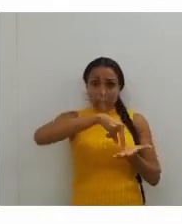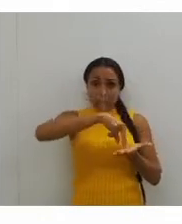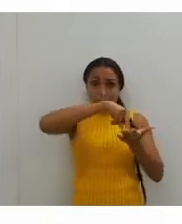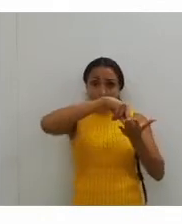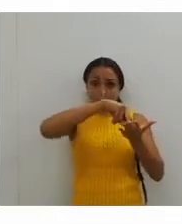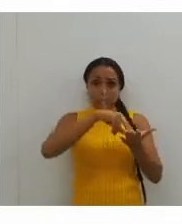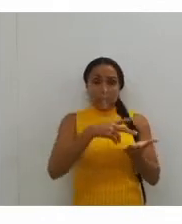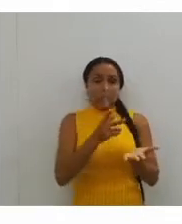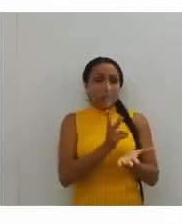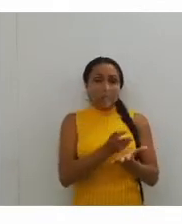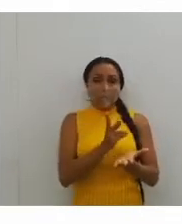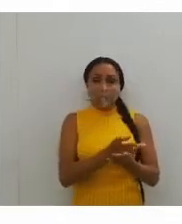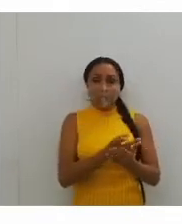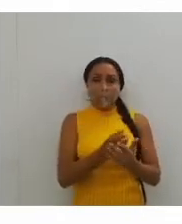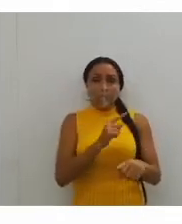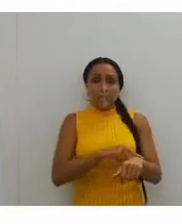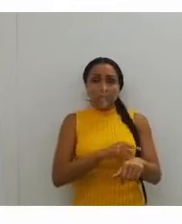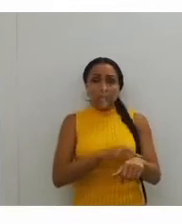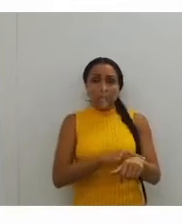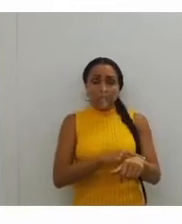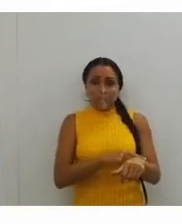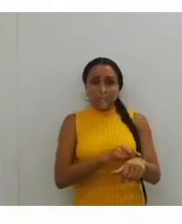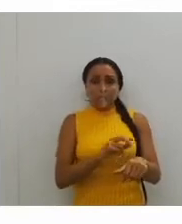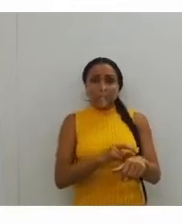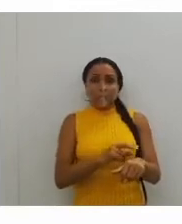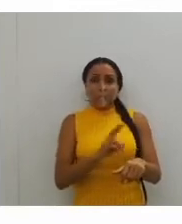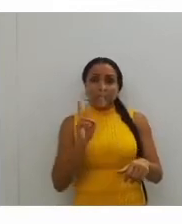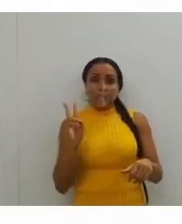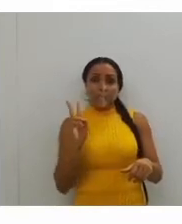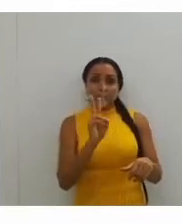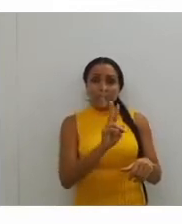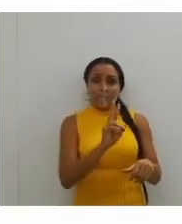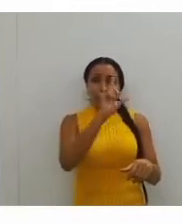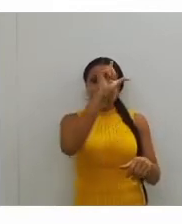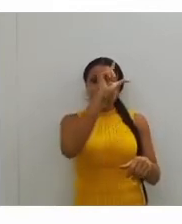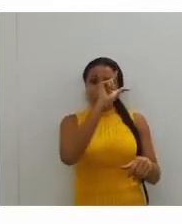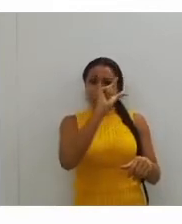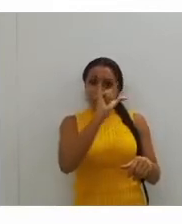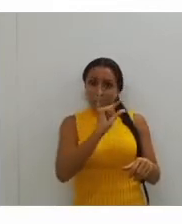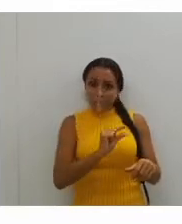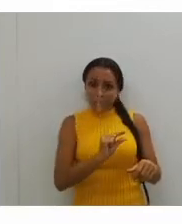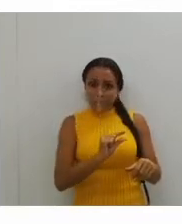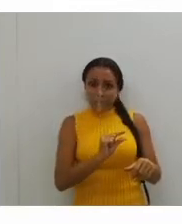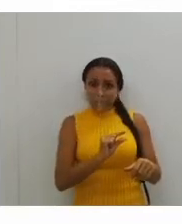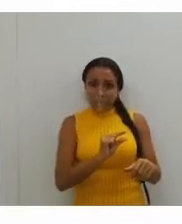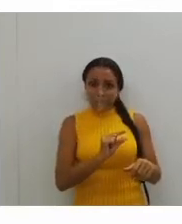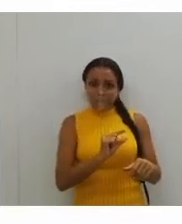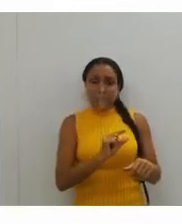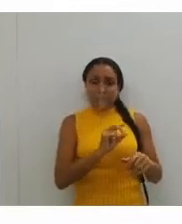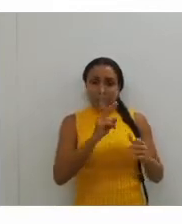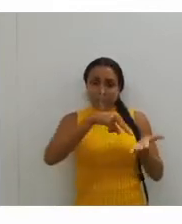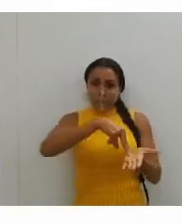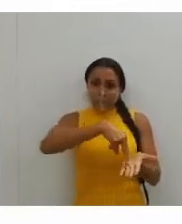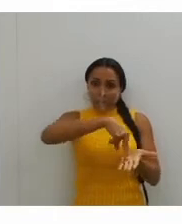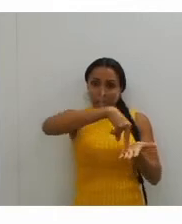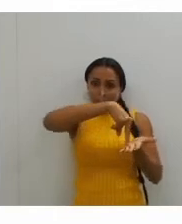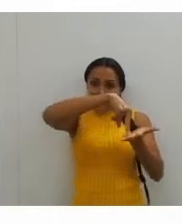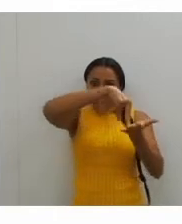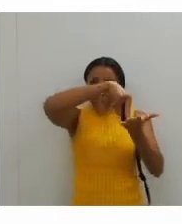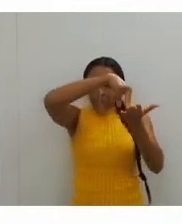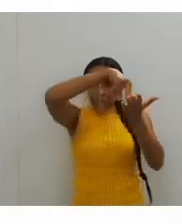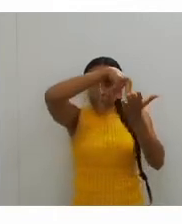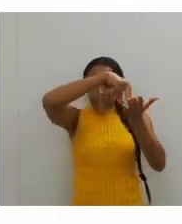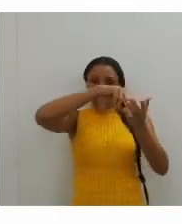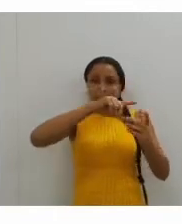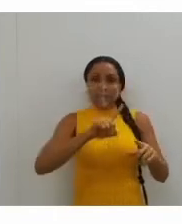mesmo tempo que sua velocidade está sendo reduzida. O elevador sobe, mas a velocidade diminui,